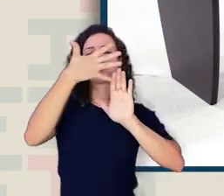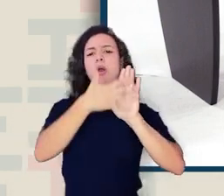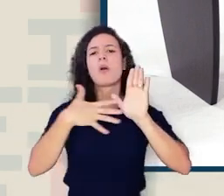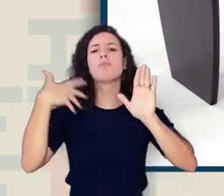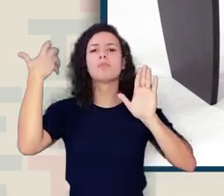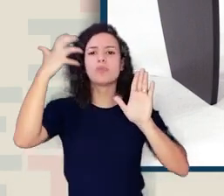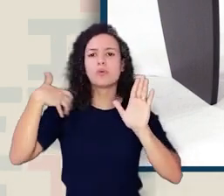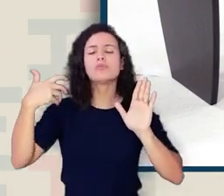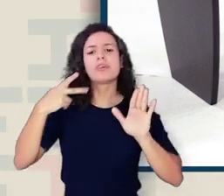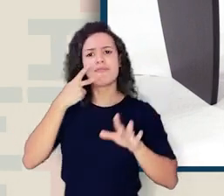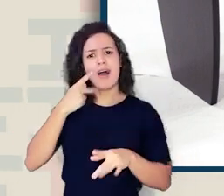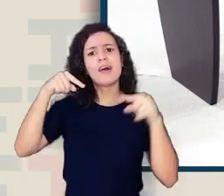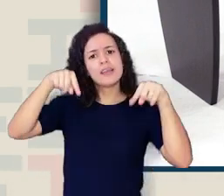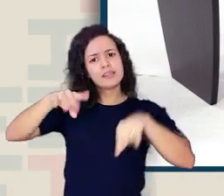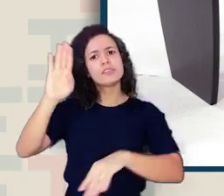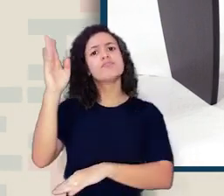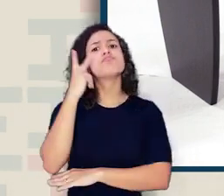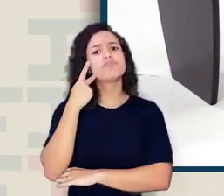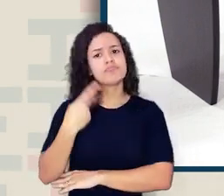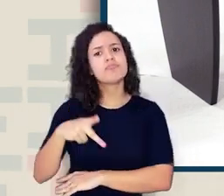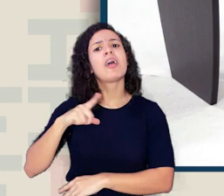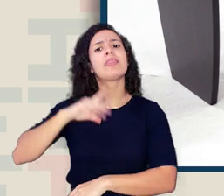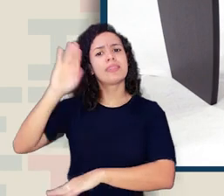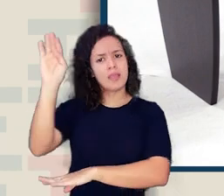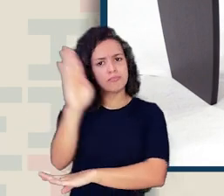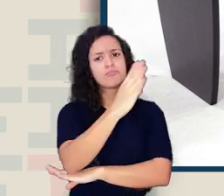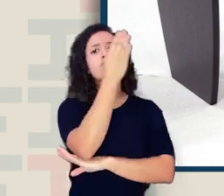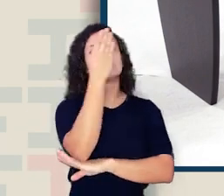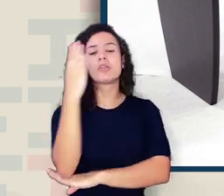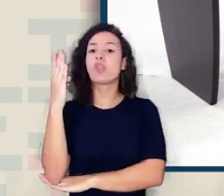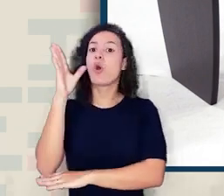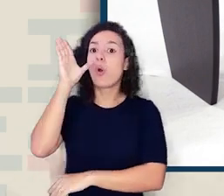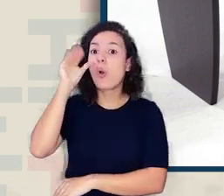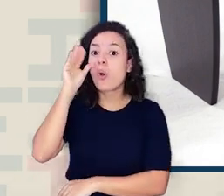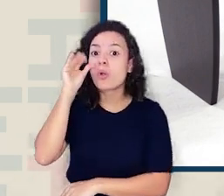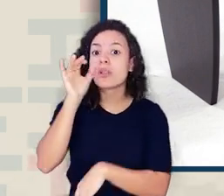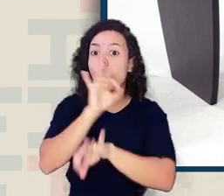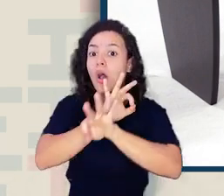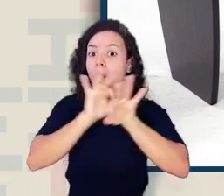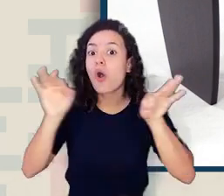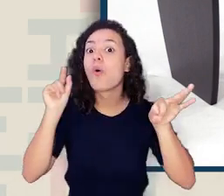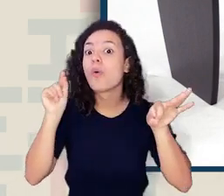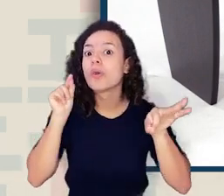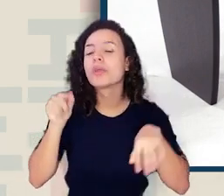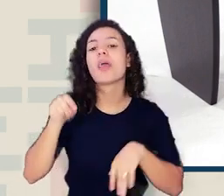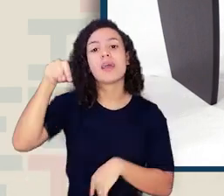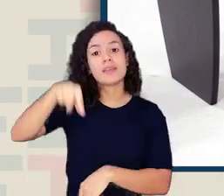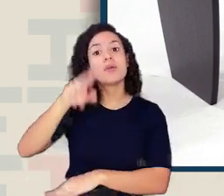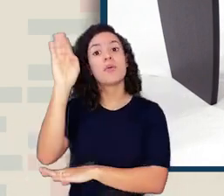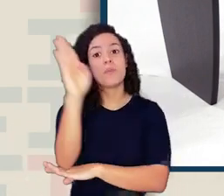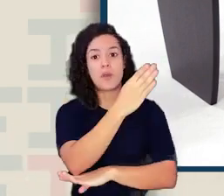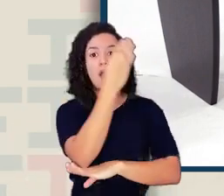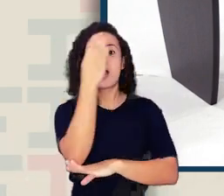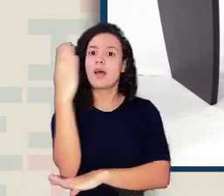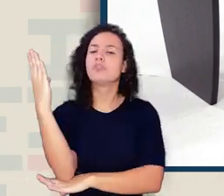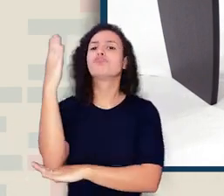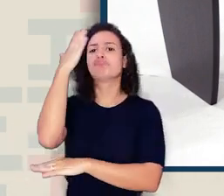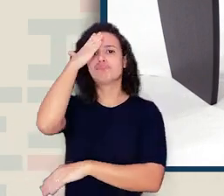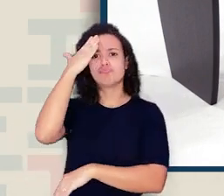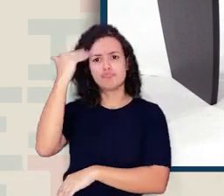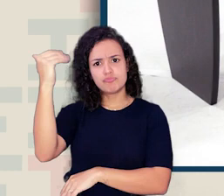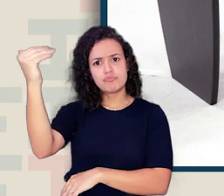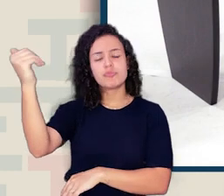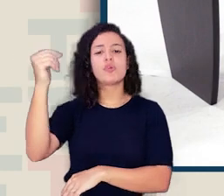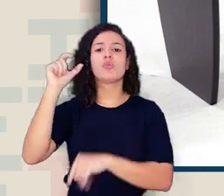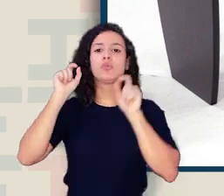que no nosso Ceará existia sim um maracatu. E aí uma curiosidade ótima, o nosso maracatu, que também é